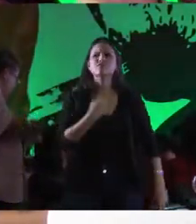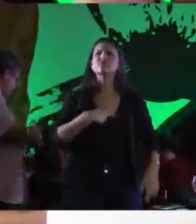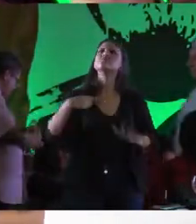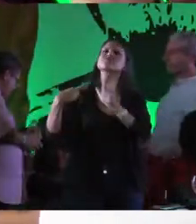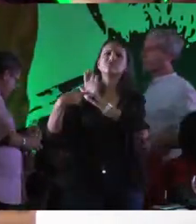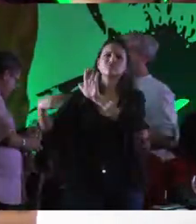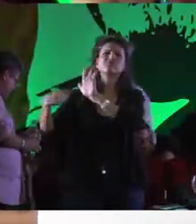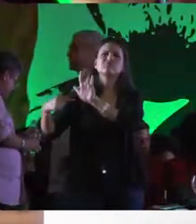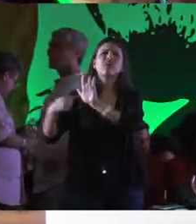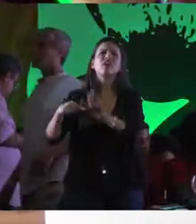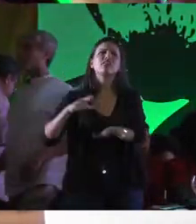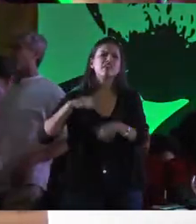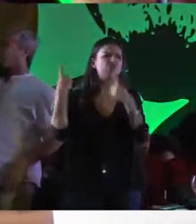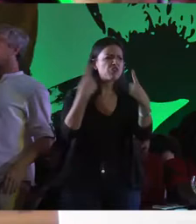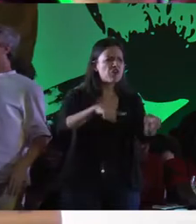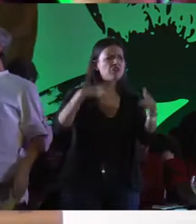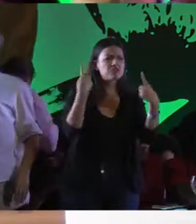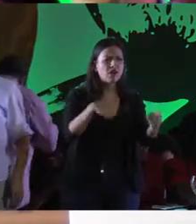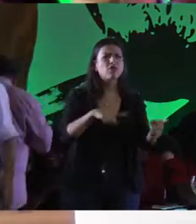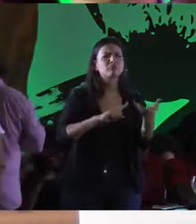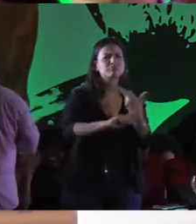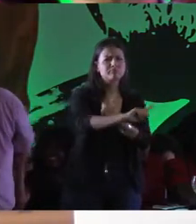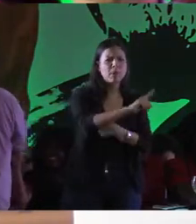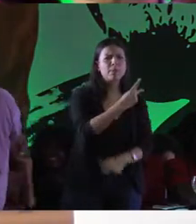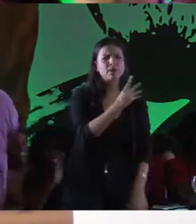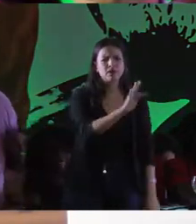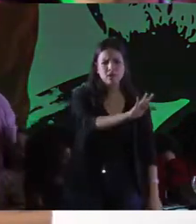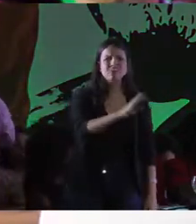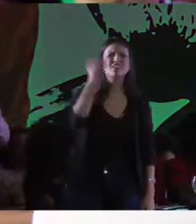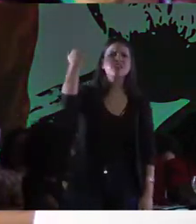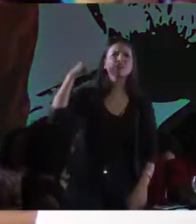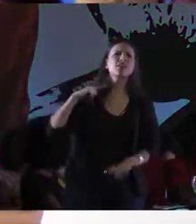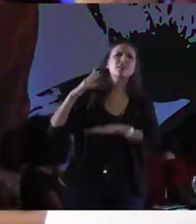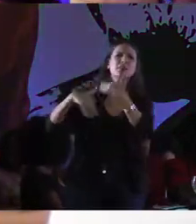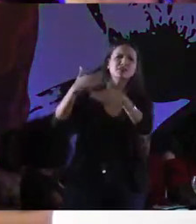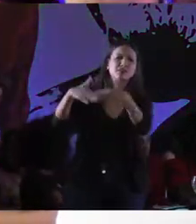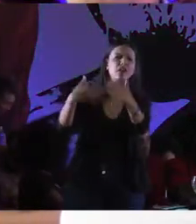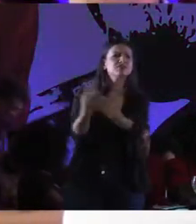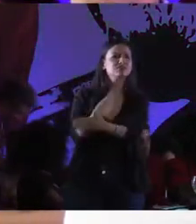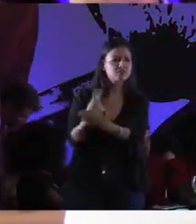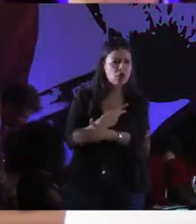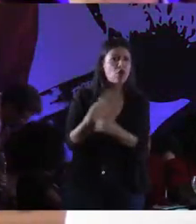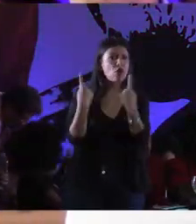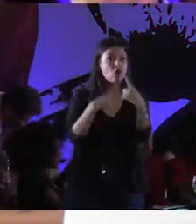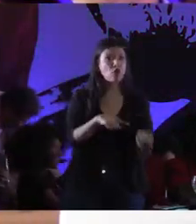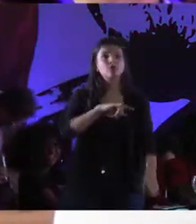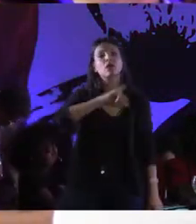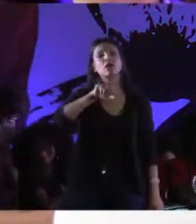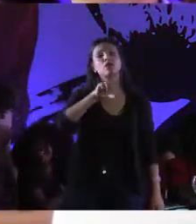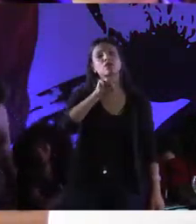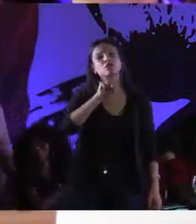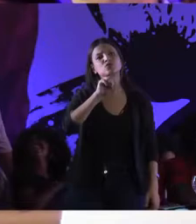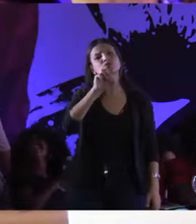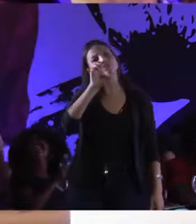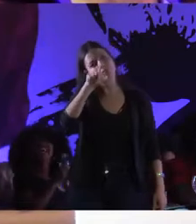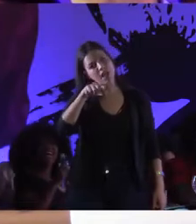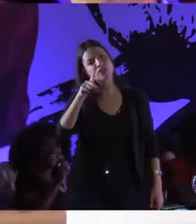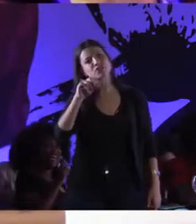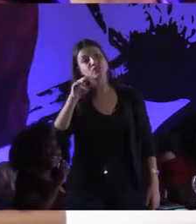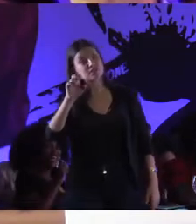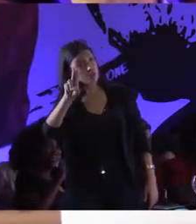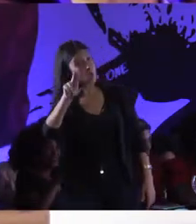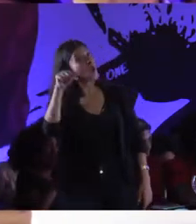dos Trabalhadores, desde os processos fraudulentos contra o companheiro José Dirceu, que nós devemos lembrar